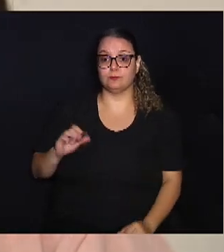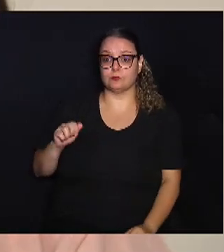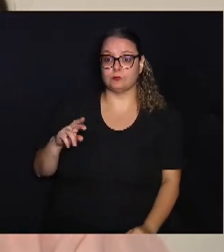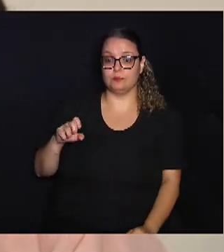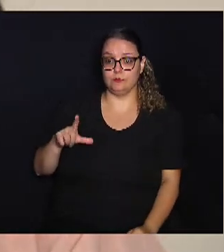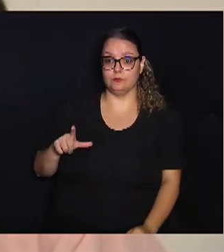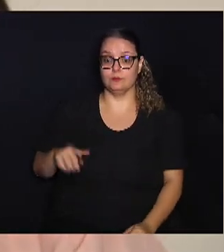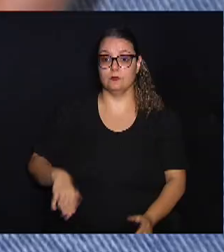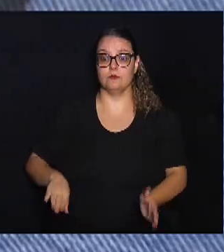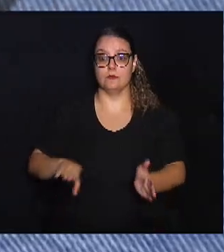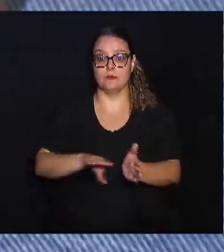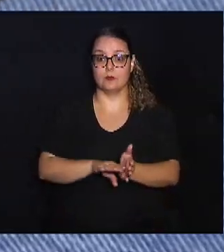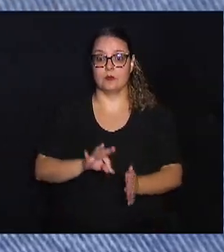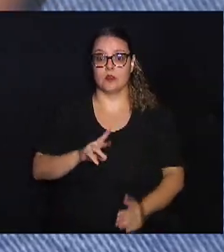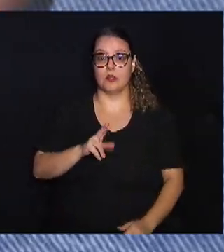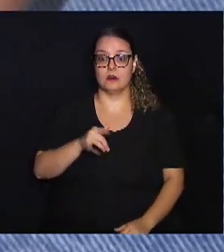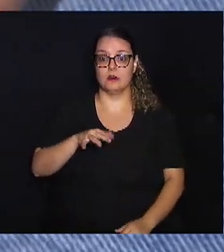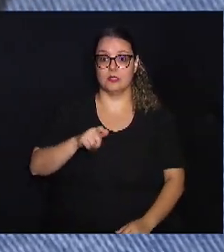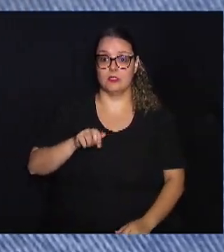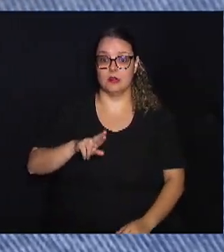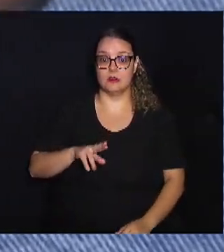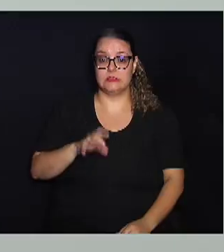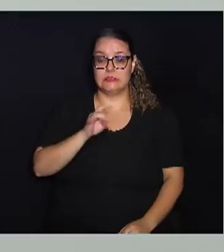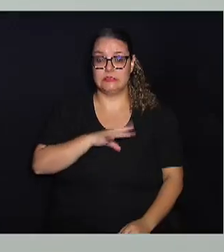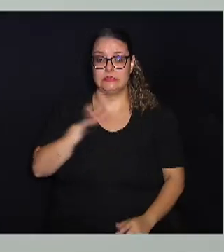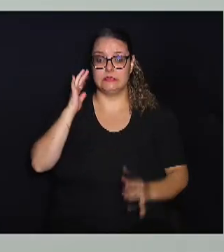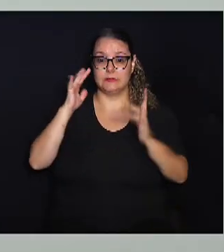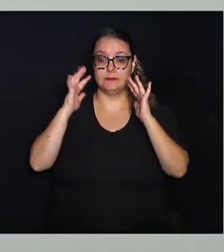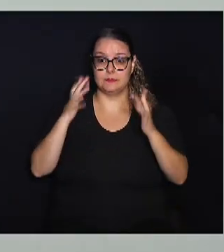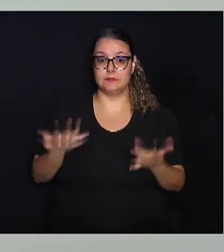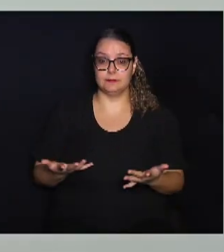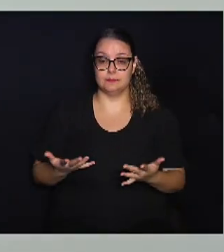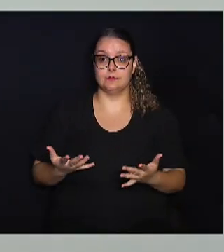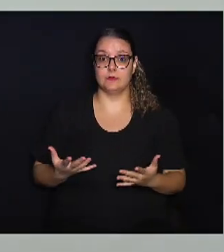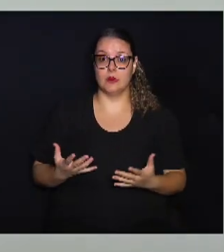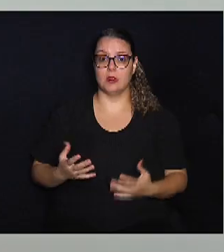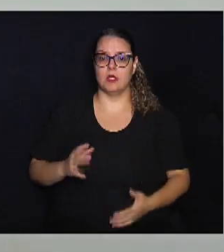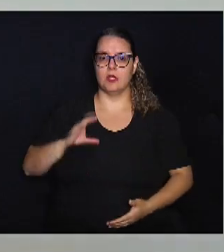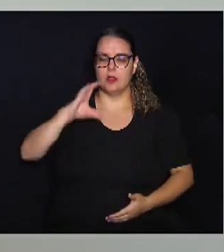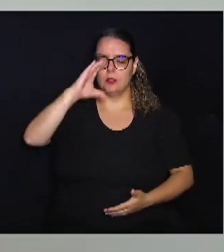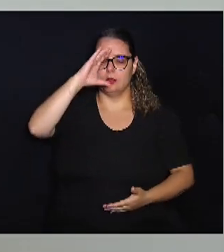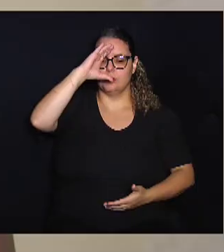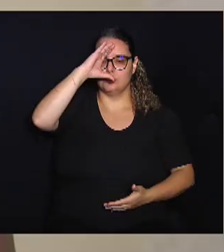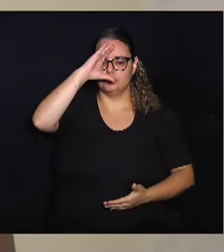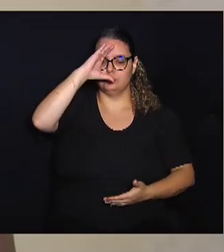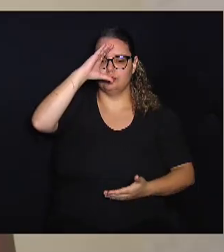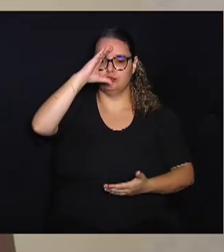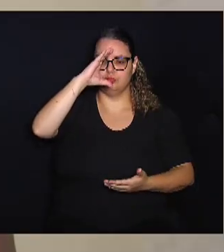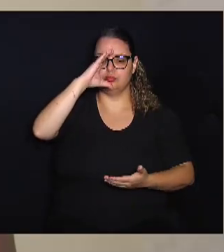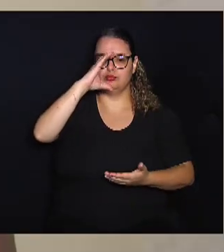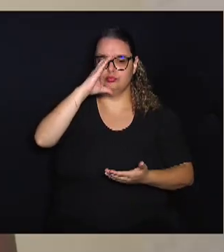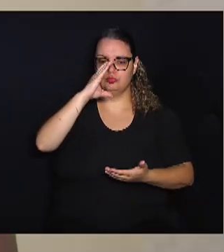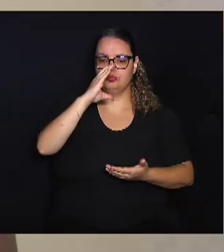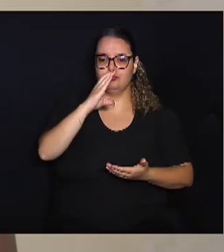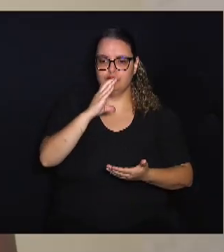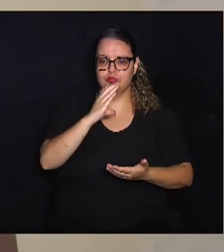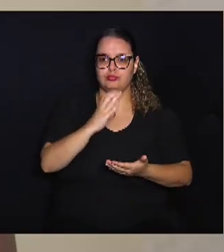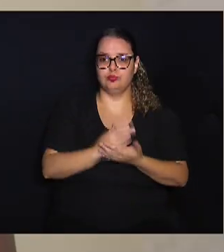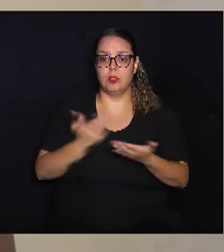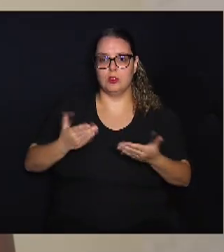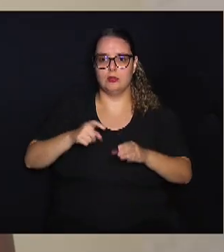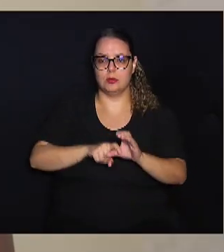que chegou ao trilhar com seus medos e sonhos e foi ganhando confiança para hoje conquistar a